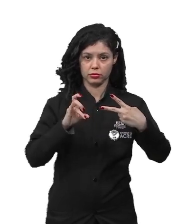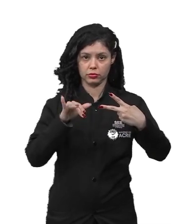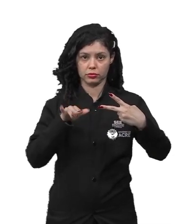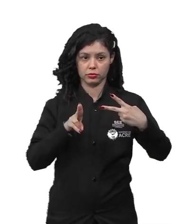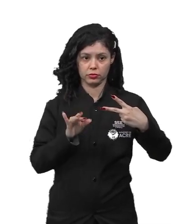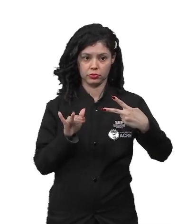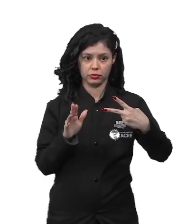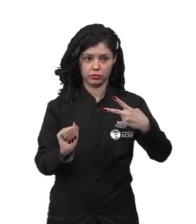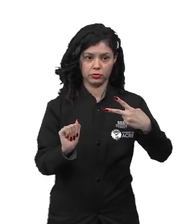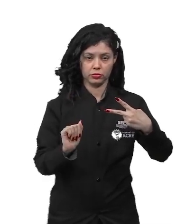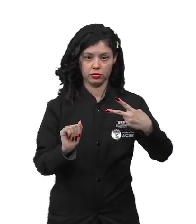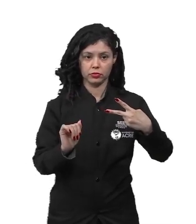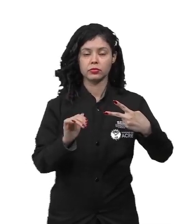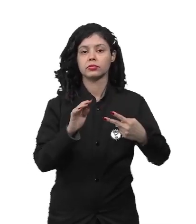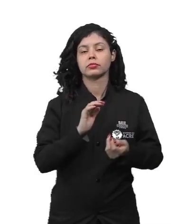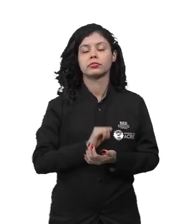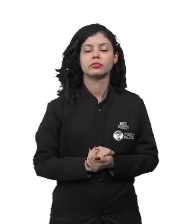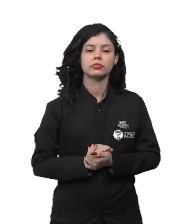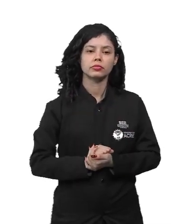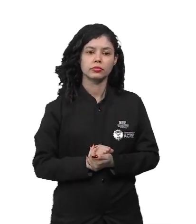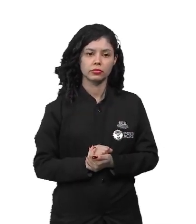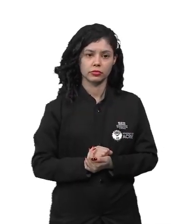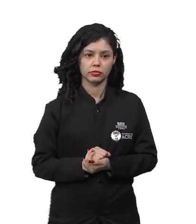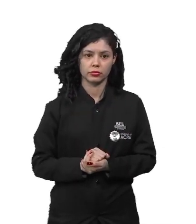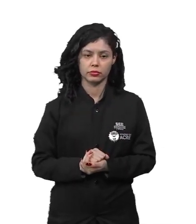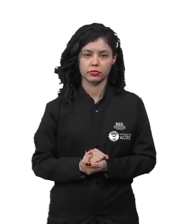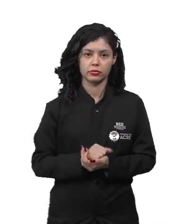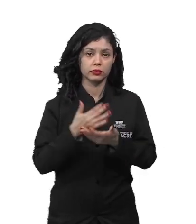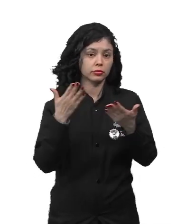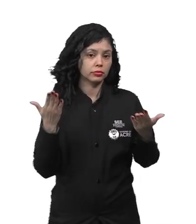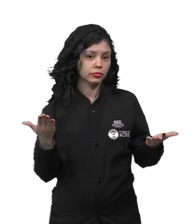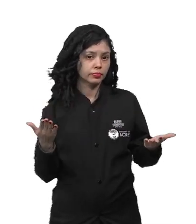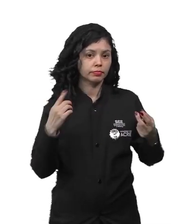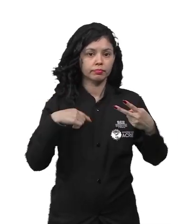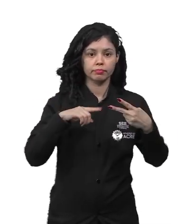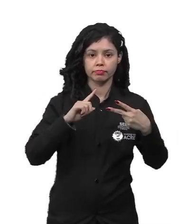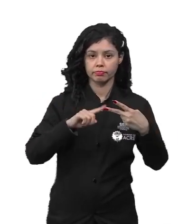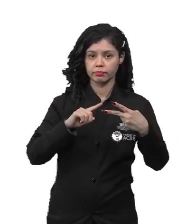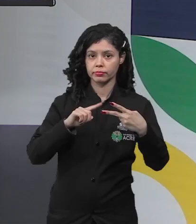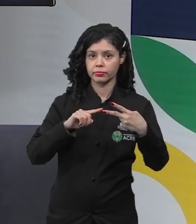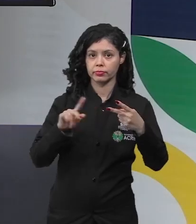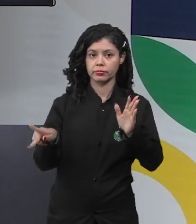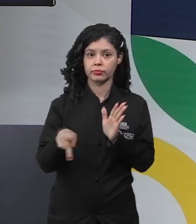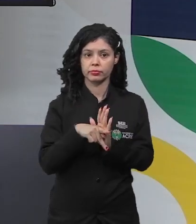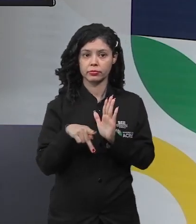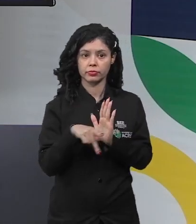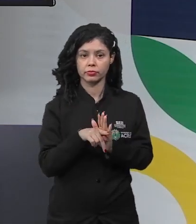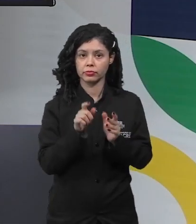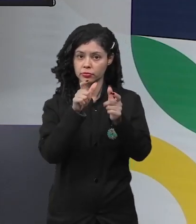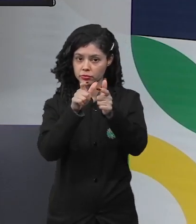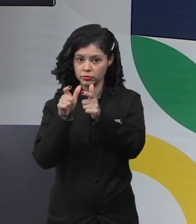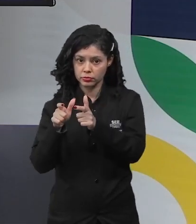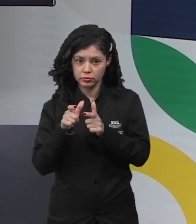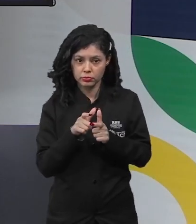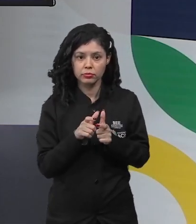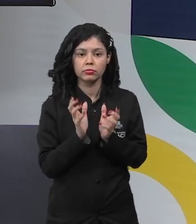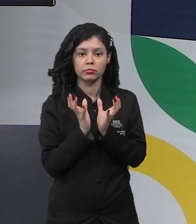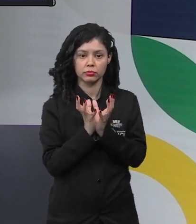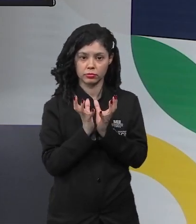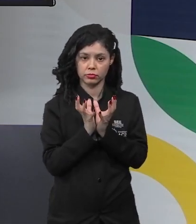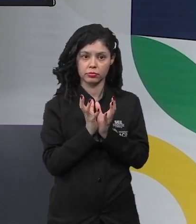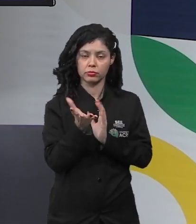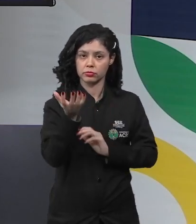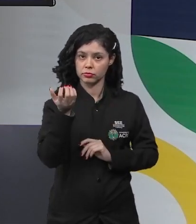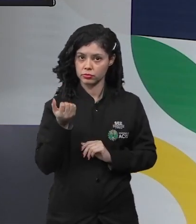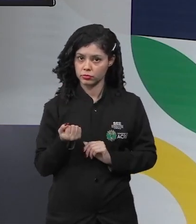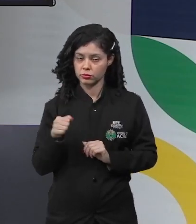biodigestor batelada, conhecida como descontínua. Aqui, ele é ideal para pequenas comunidades. Ele vai receber